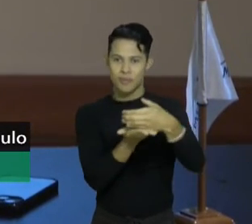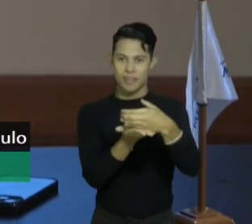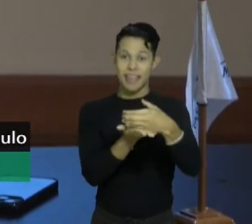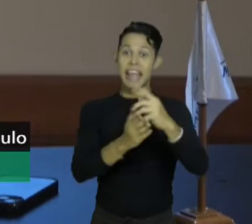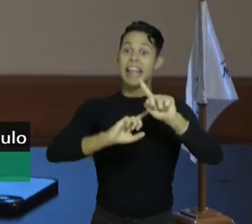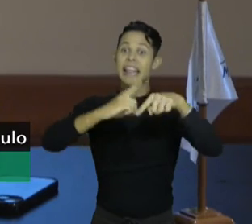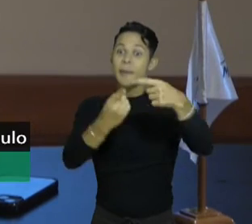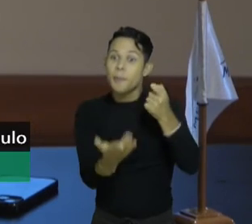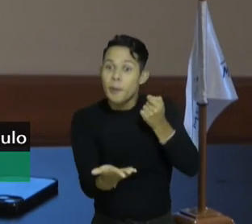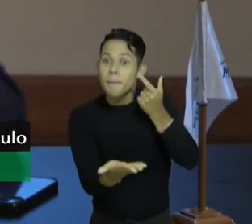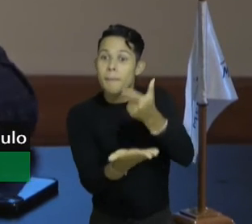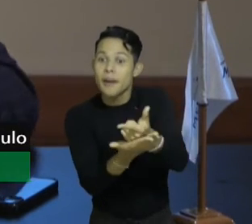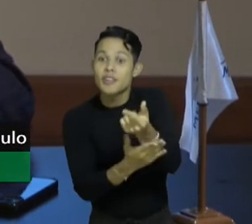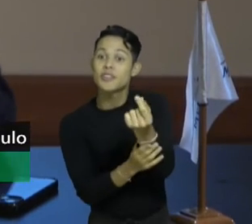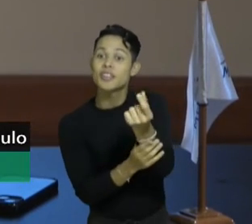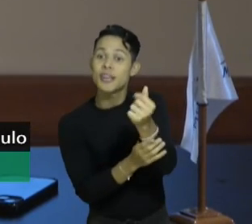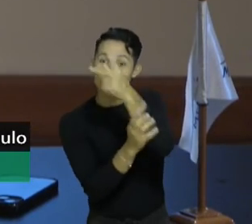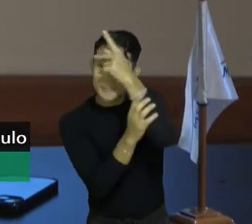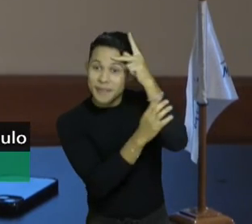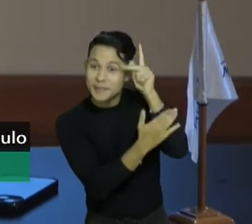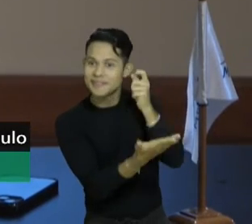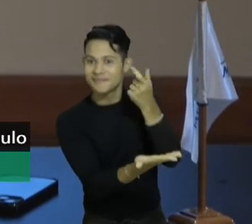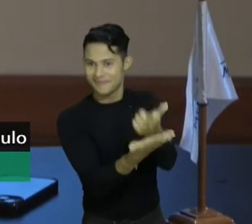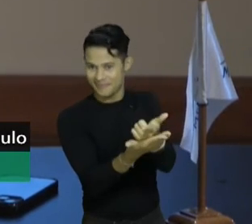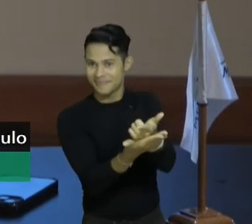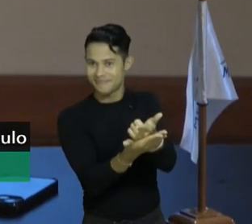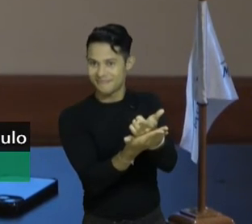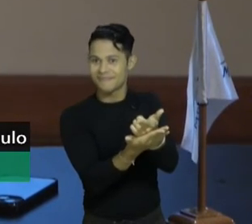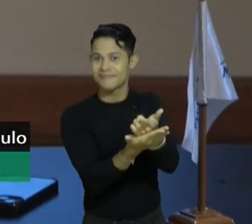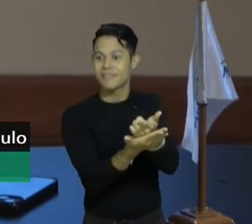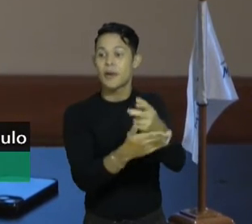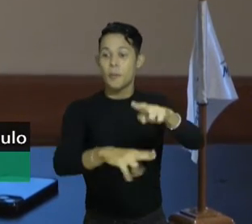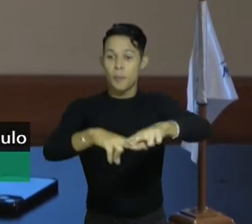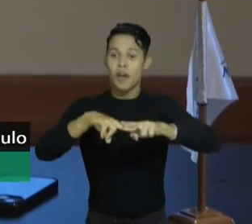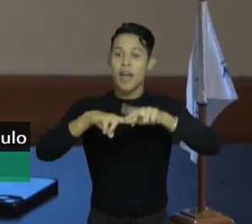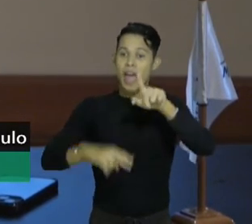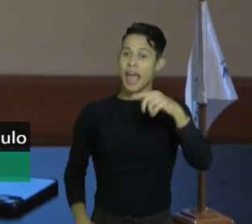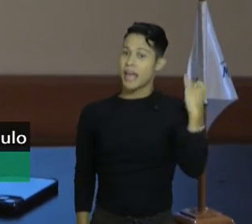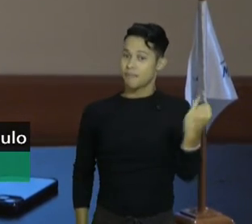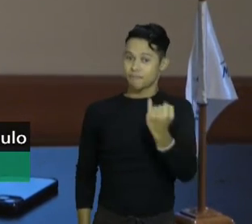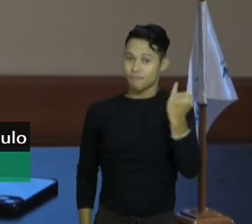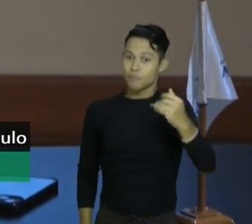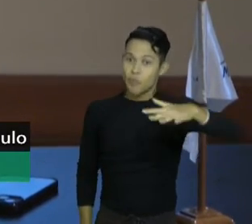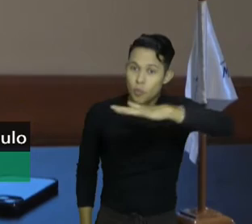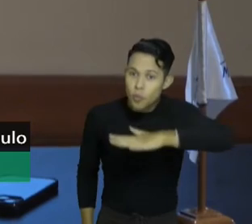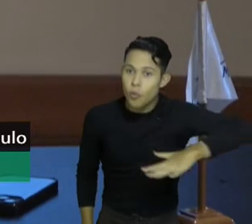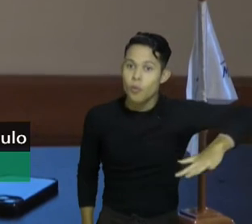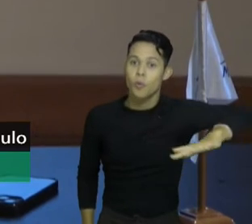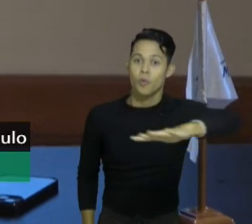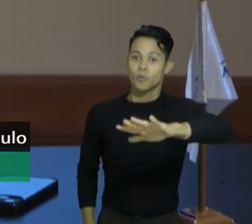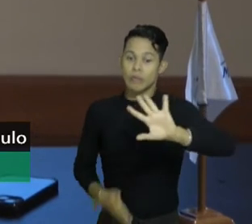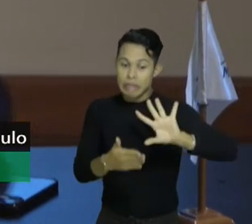então O interessante é mais interessante você sim ter uma profunda Integração no âmbito do Mercosul livre